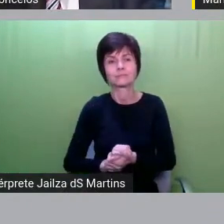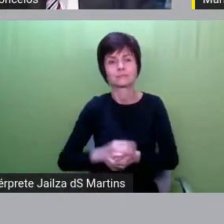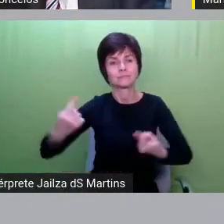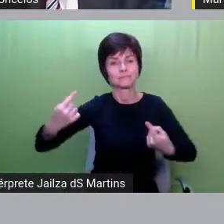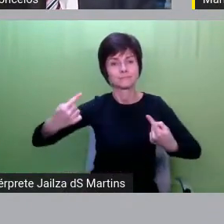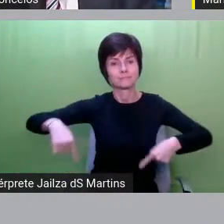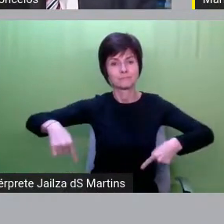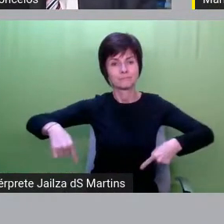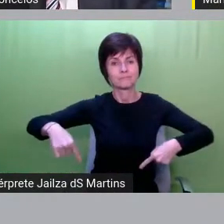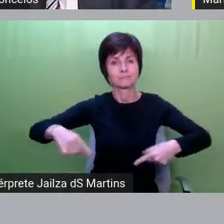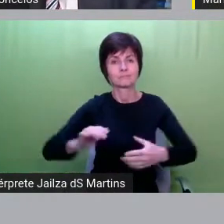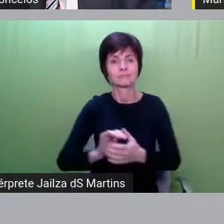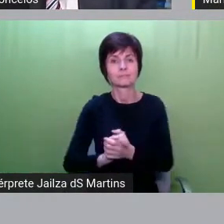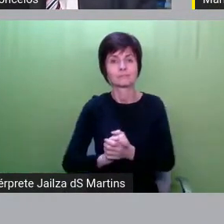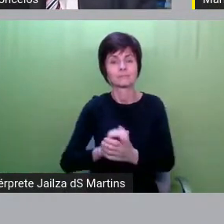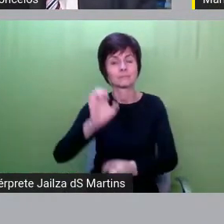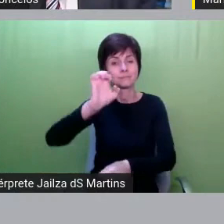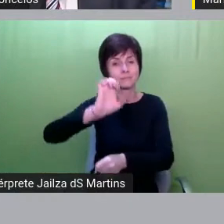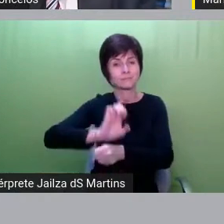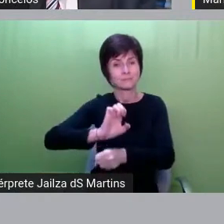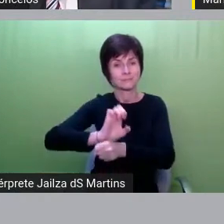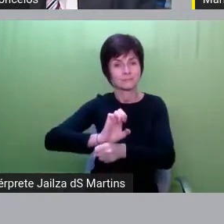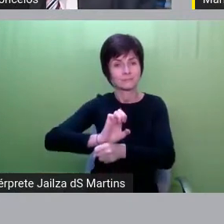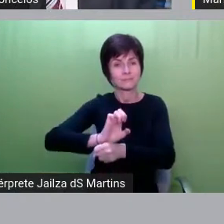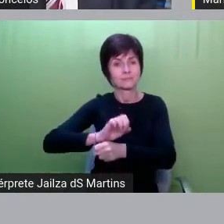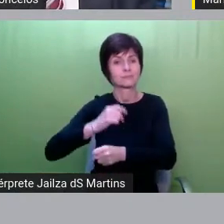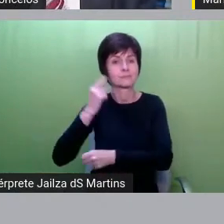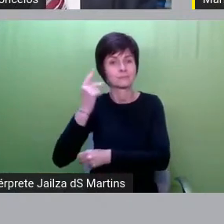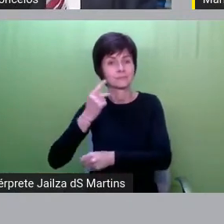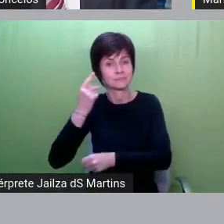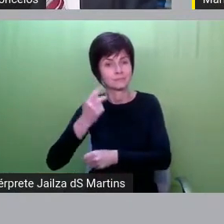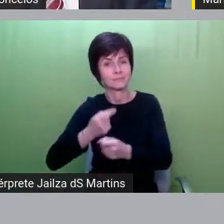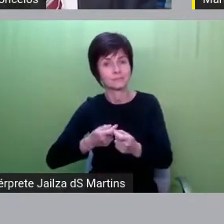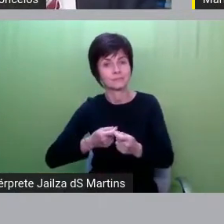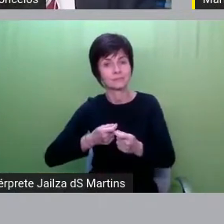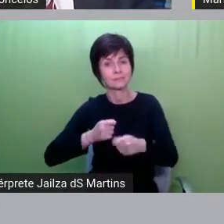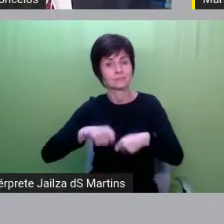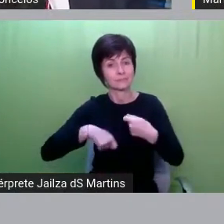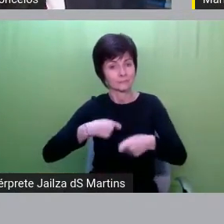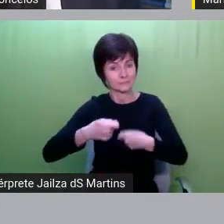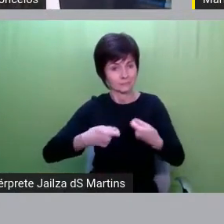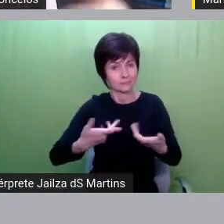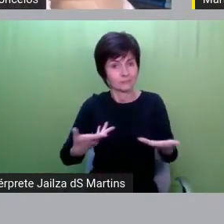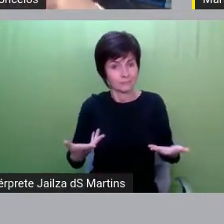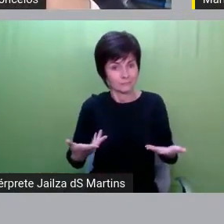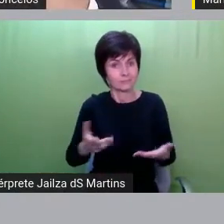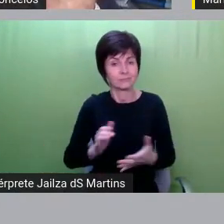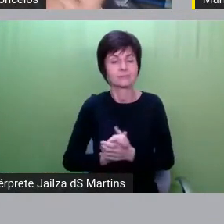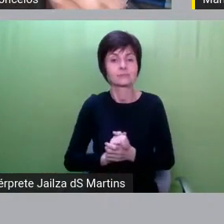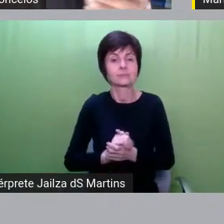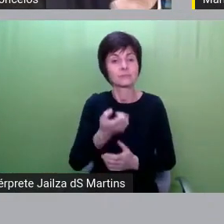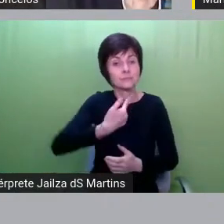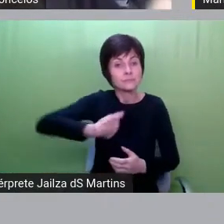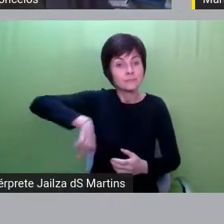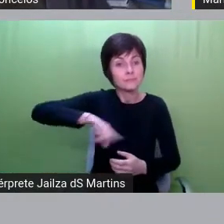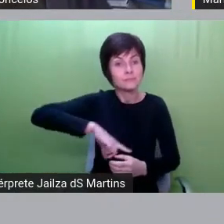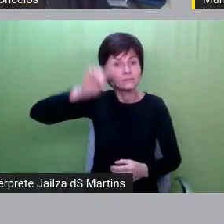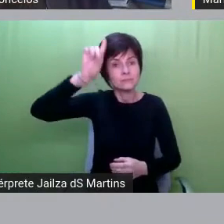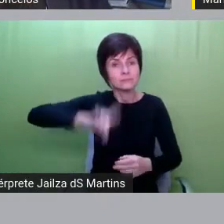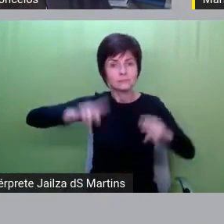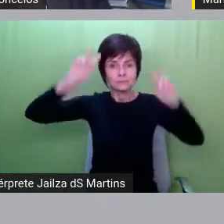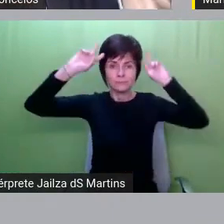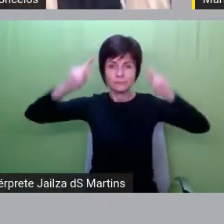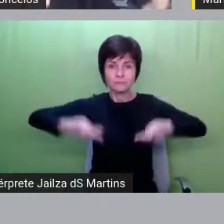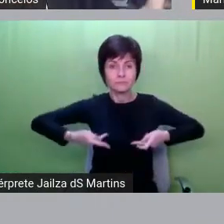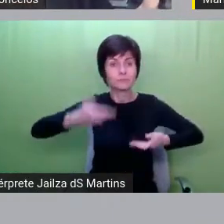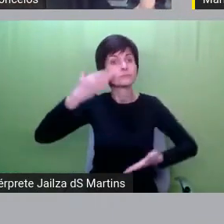na condução do Estado e da política e da economia, e que nós, dos direitos humanos, estamos